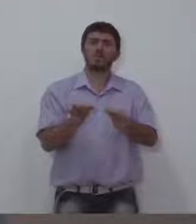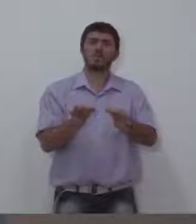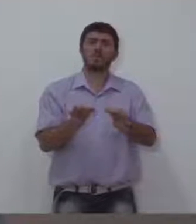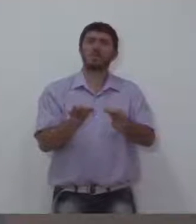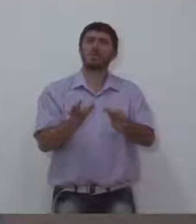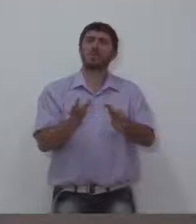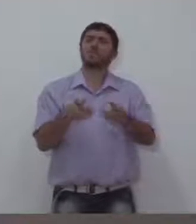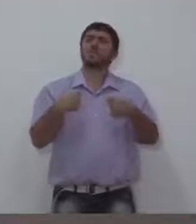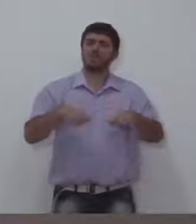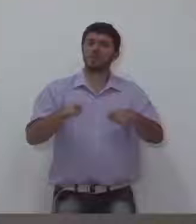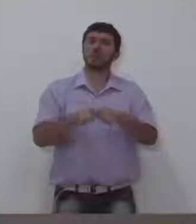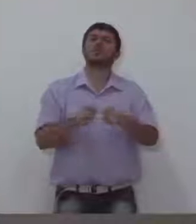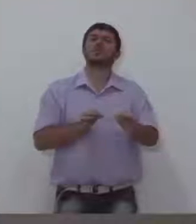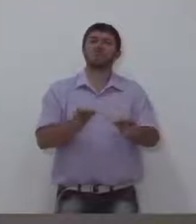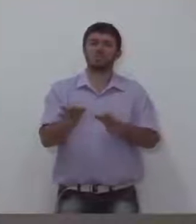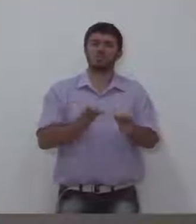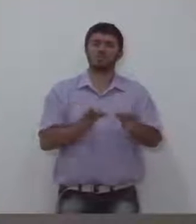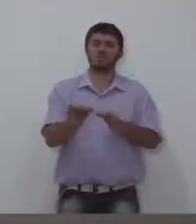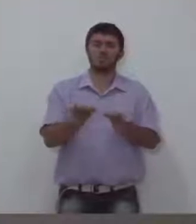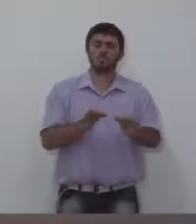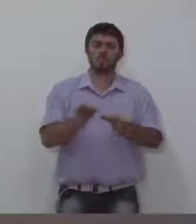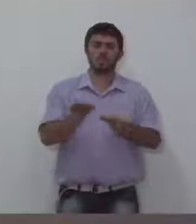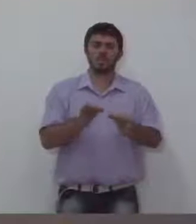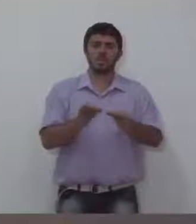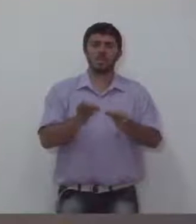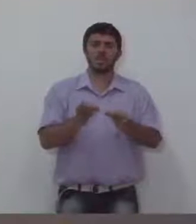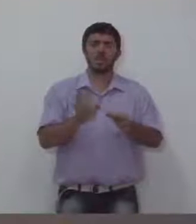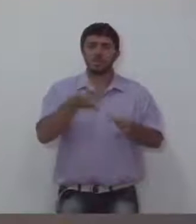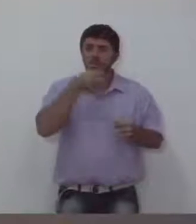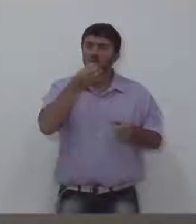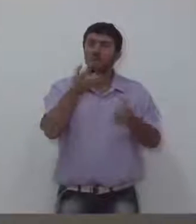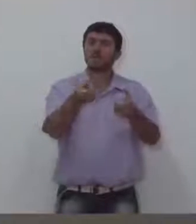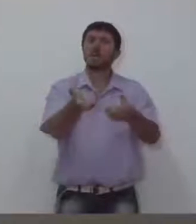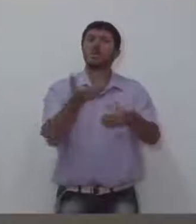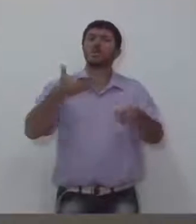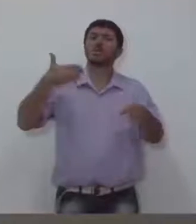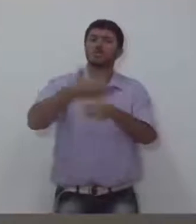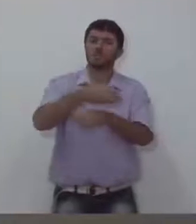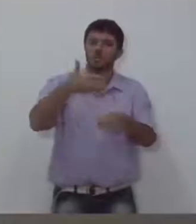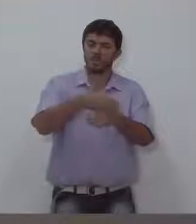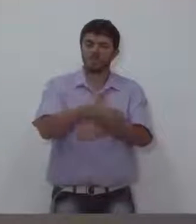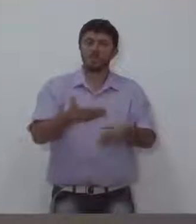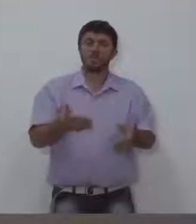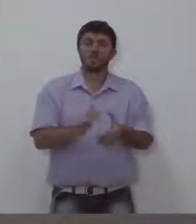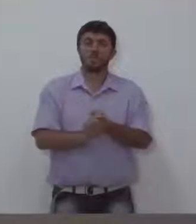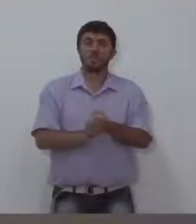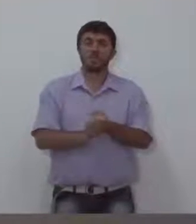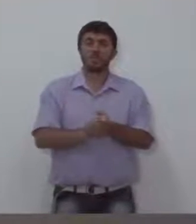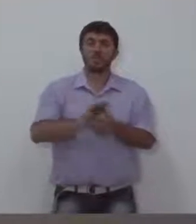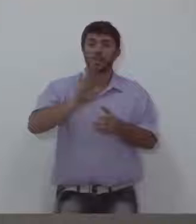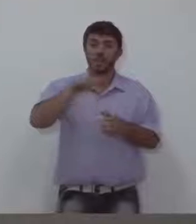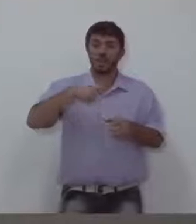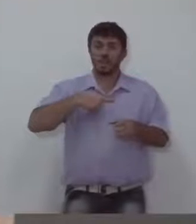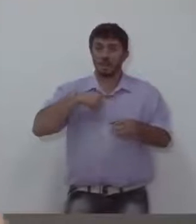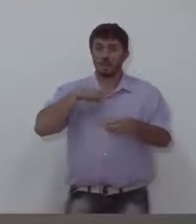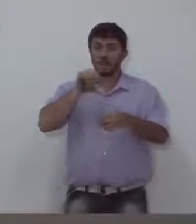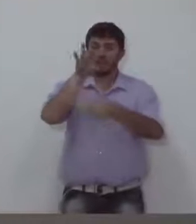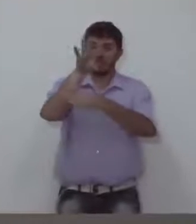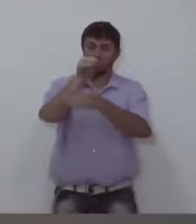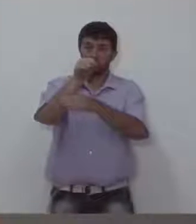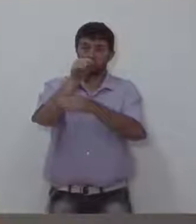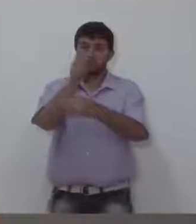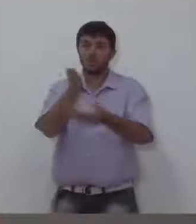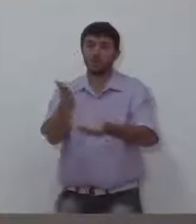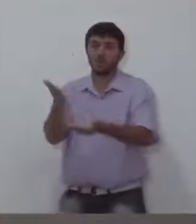não é planejamento. Então, fica ali a dica para quem quiser participar. Na quarta-feira passada, coloca as fotos para mim. Eu não pude